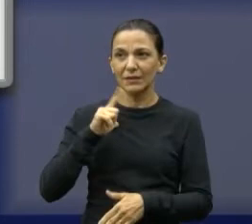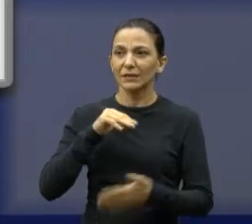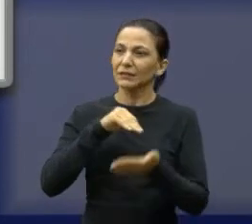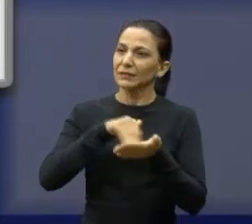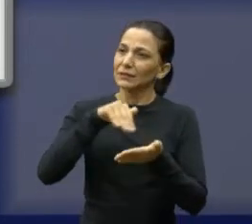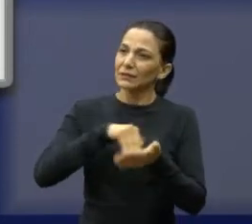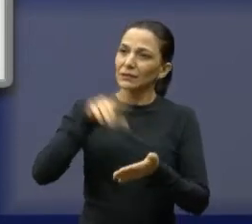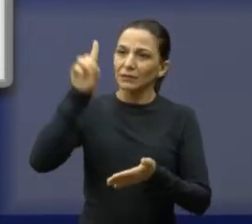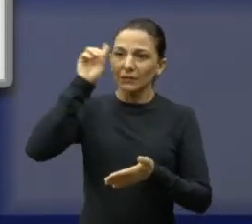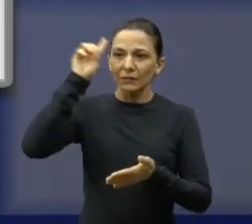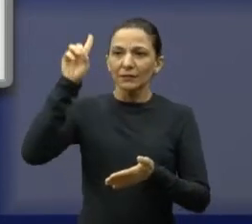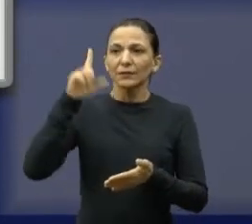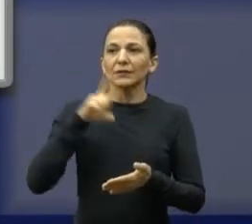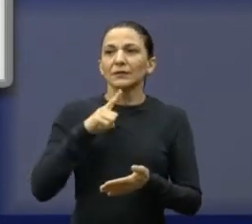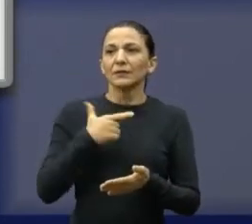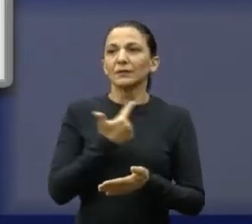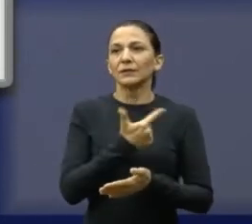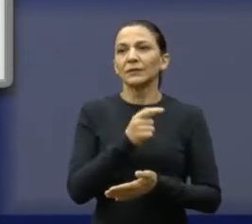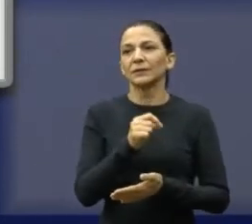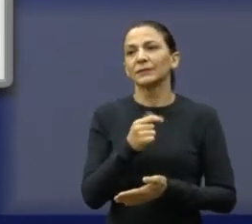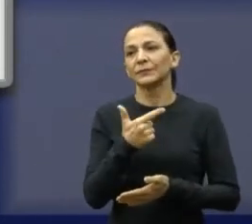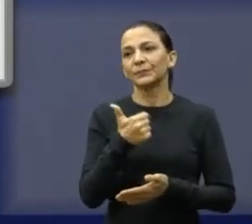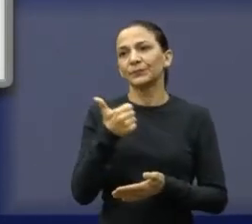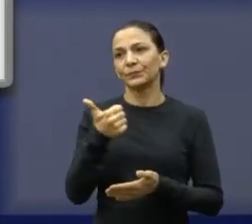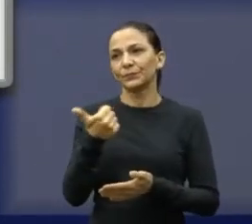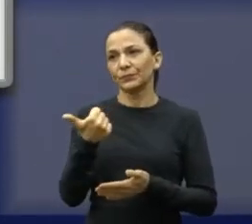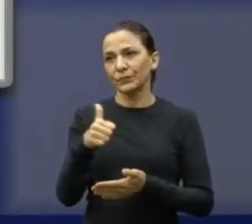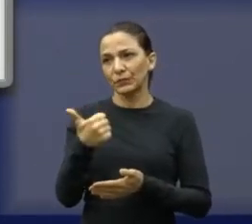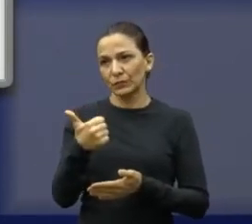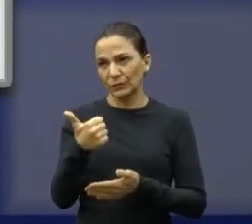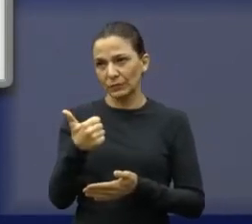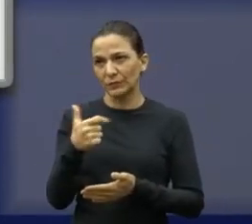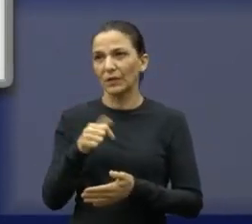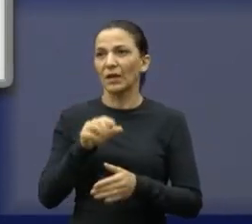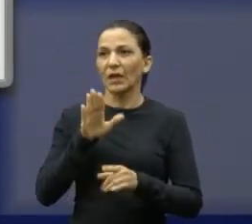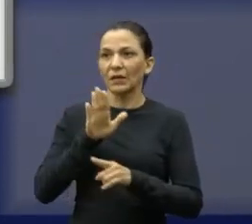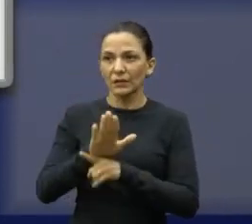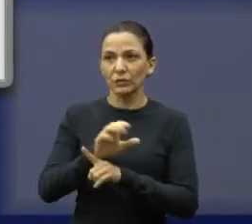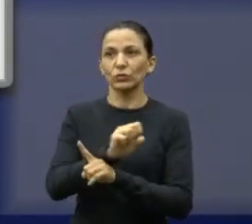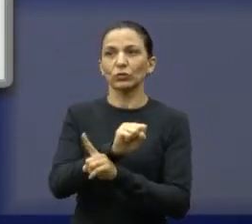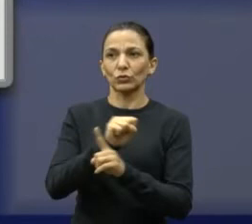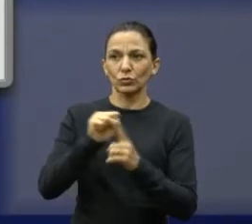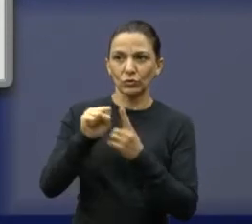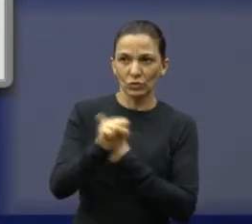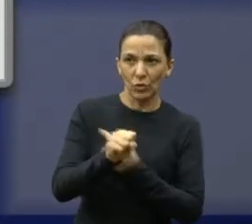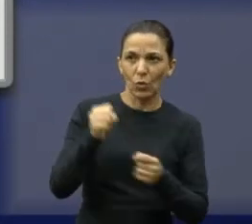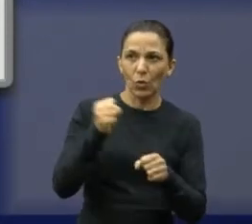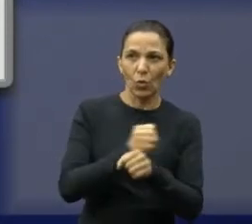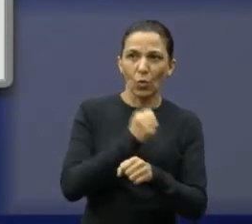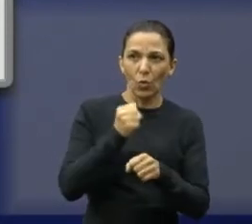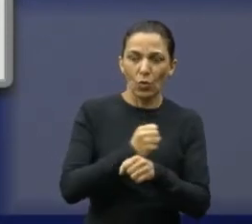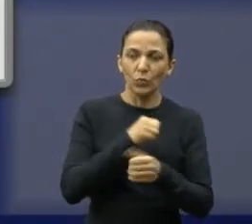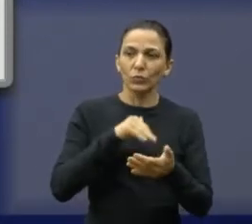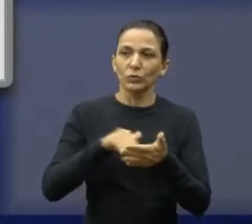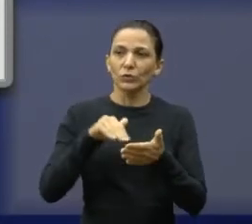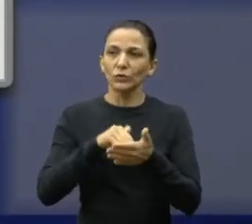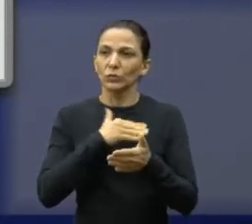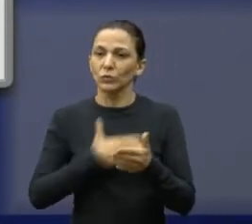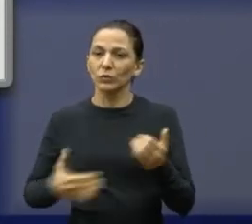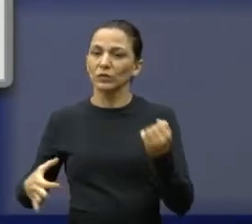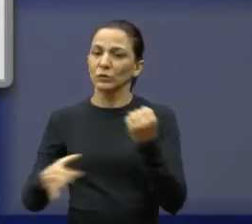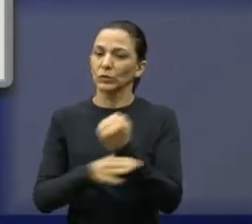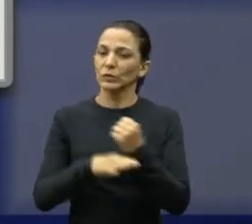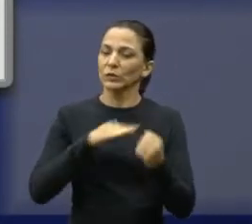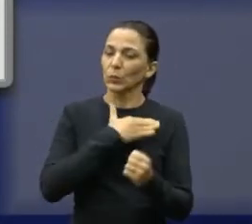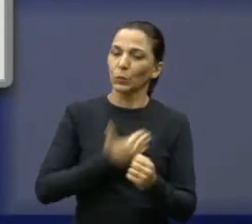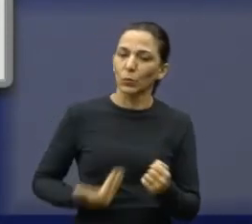secretarias no dia que nós fomos em 2011. Acompanhou nós lá assistência social, obras e serviços públicos, segurança pública também esteve